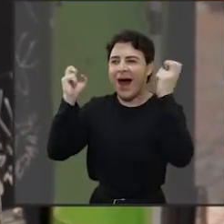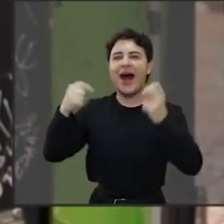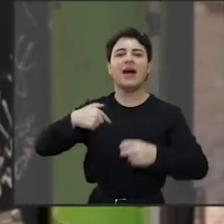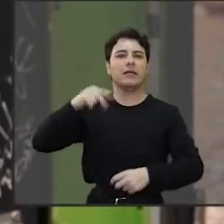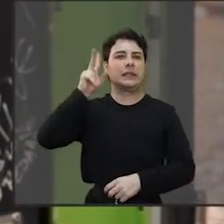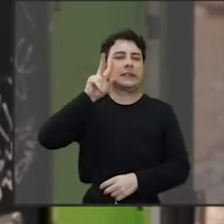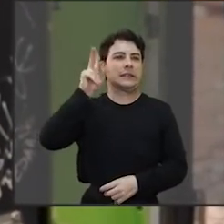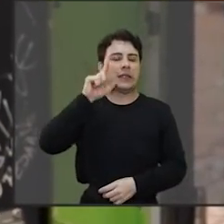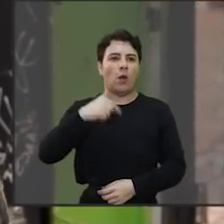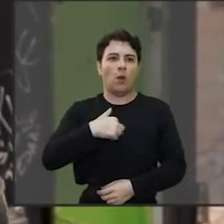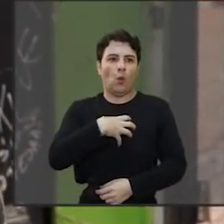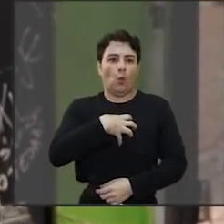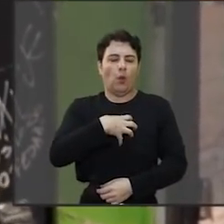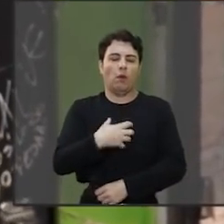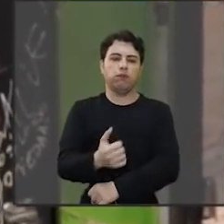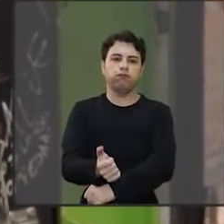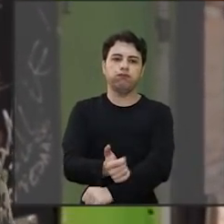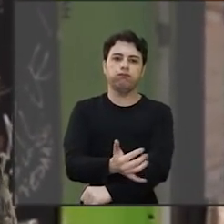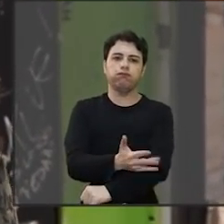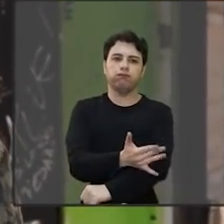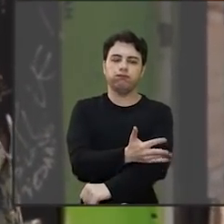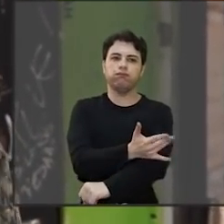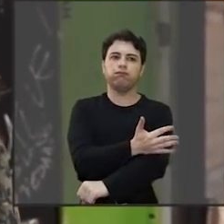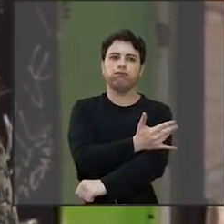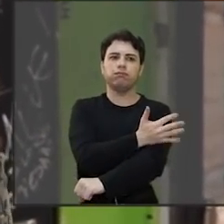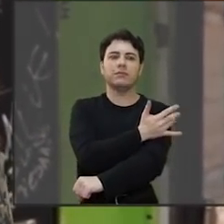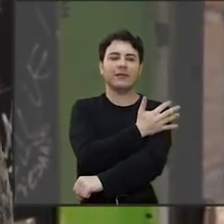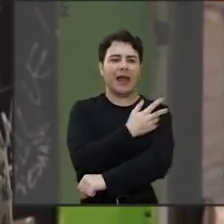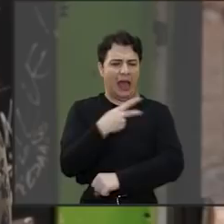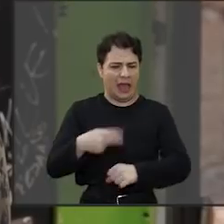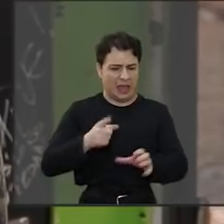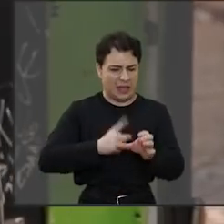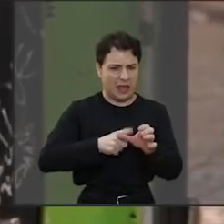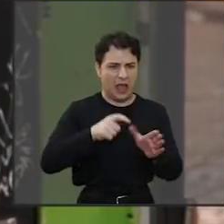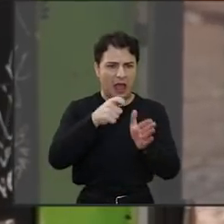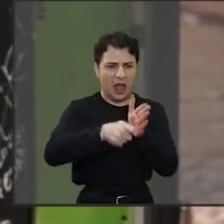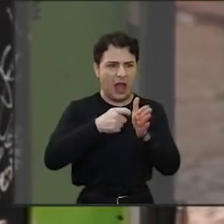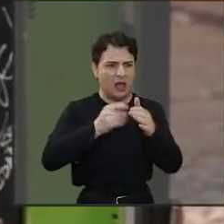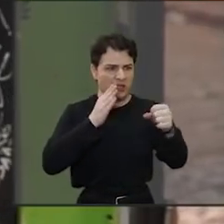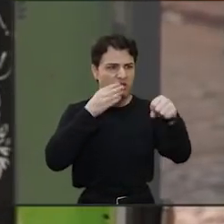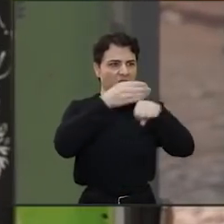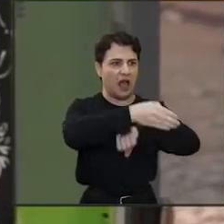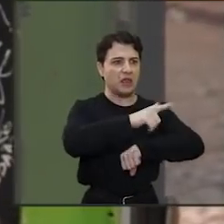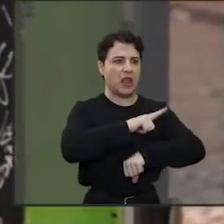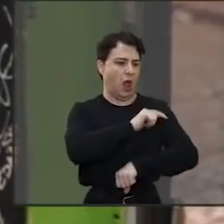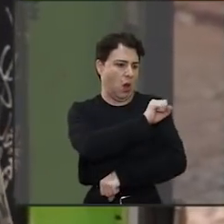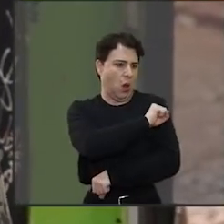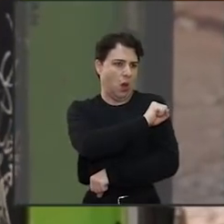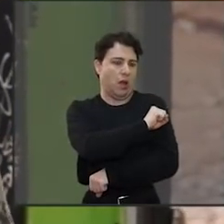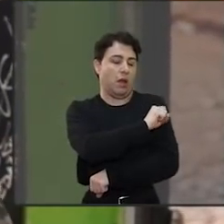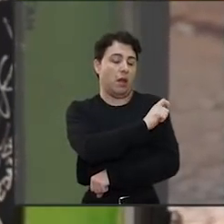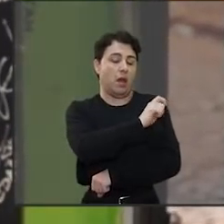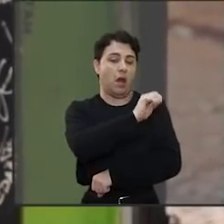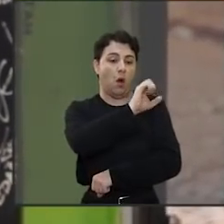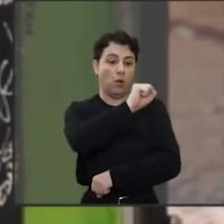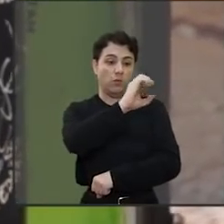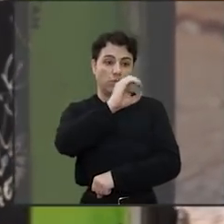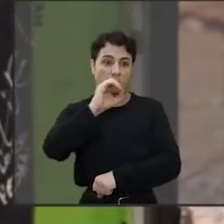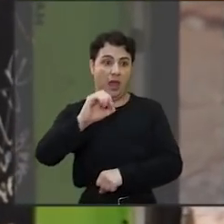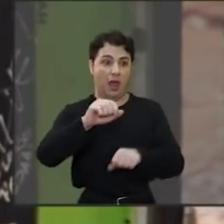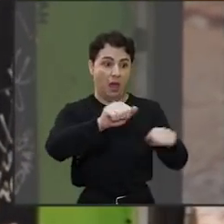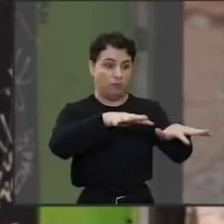foi aquilo e emociona assim mesmo. Se ele parar para lembrar, tipo, quem que viveu isso aqui em Araraquara? Quem que entrou numa escola e tinha 800